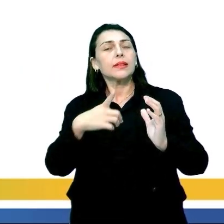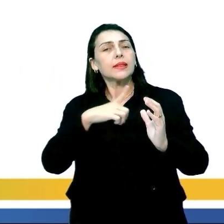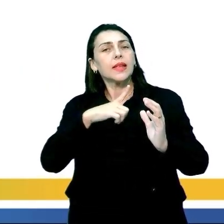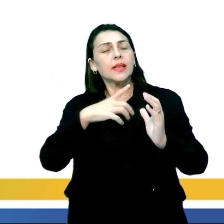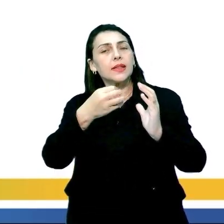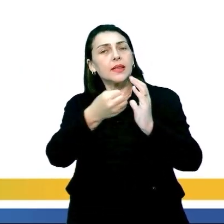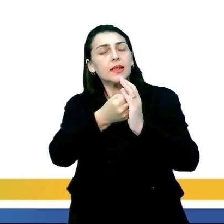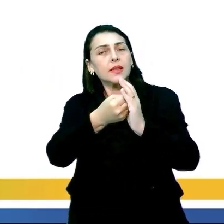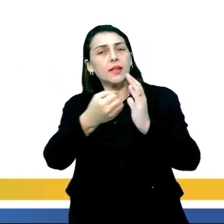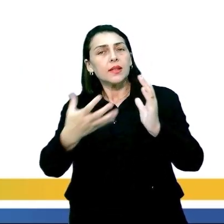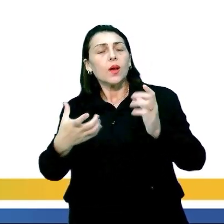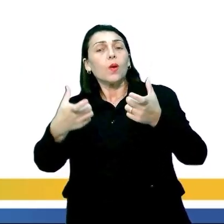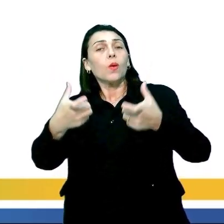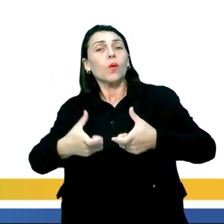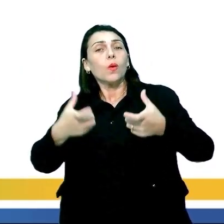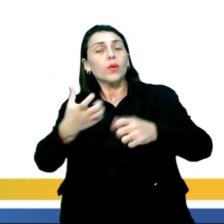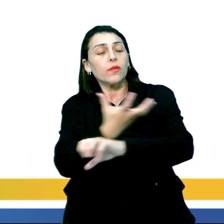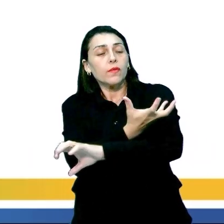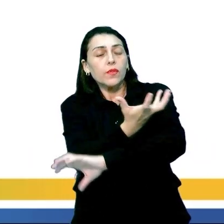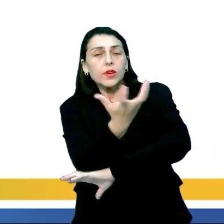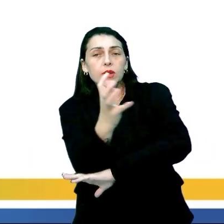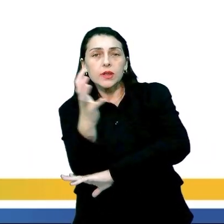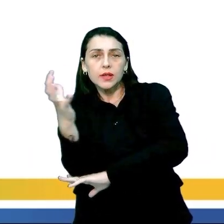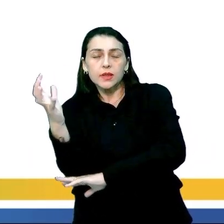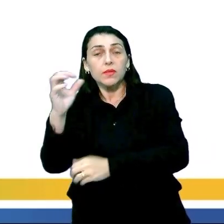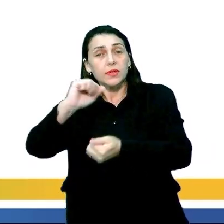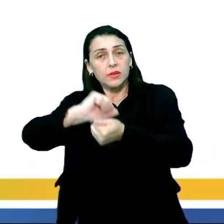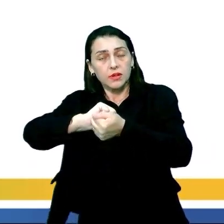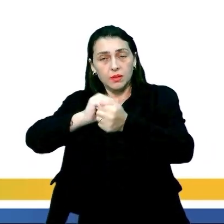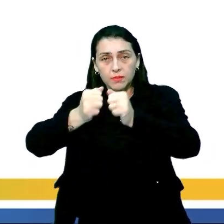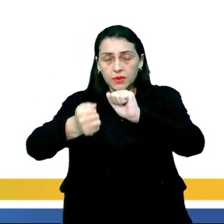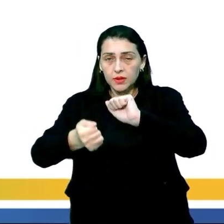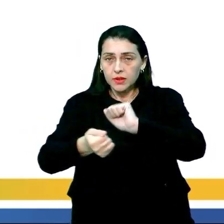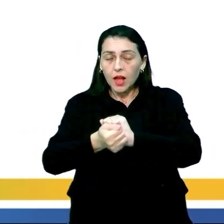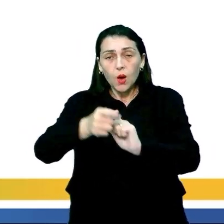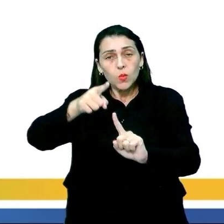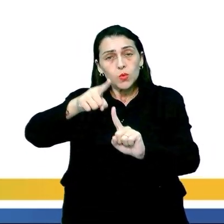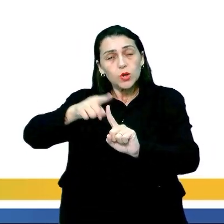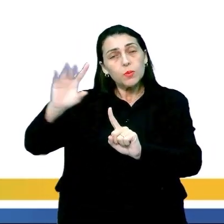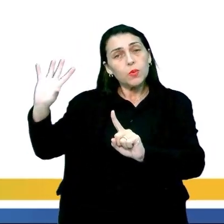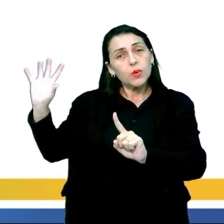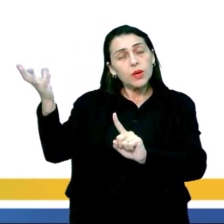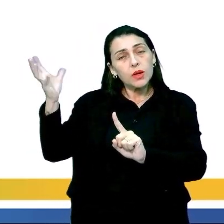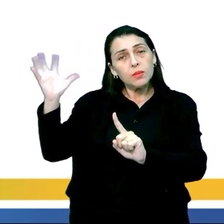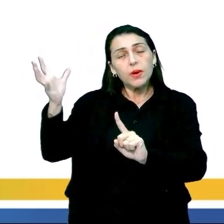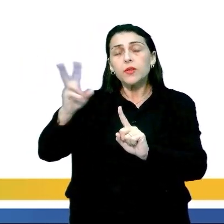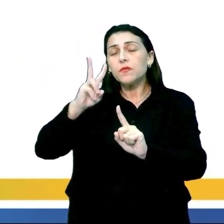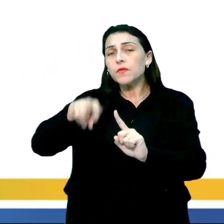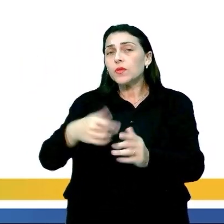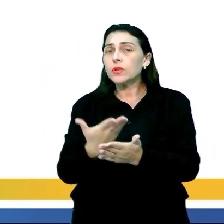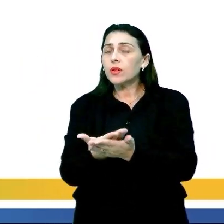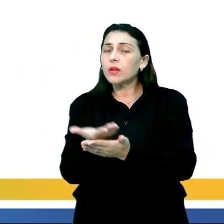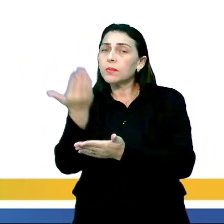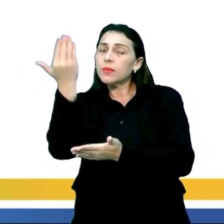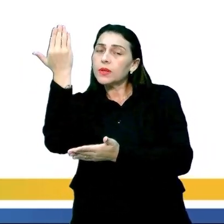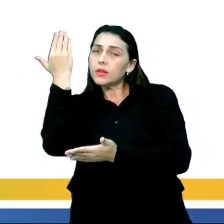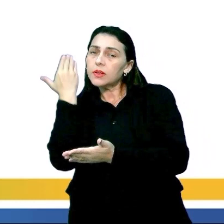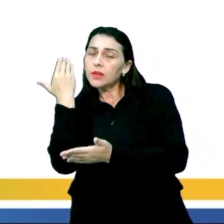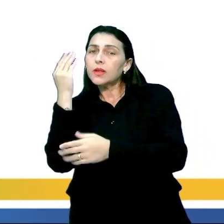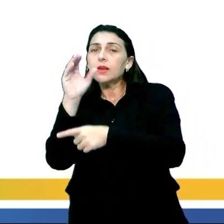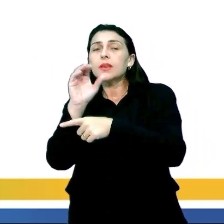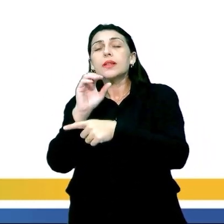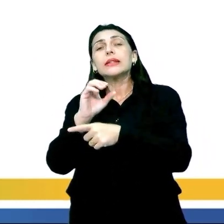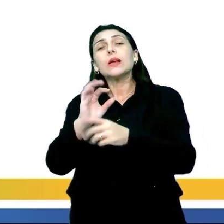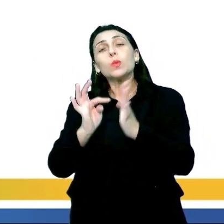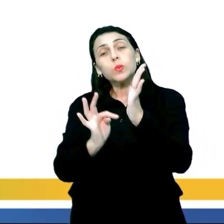essas características, onde a sua vegetação vai se adaptar ao tipo climático, que como a gente viu na aula passada, é um clima